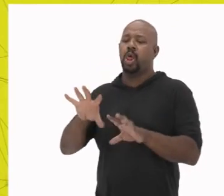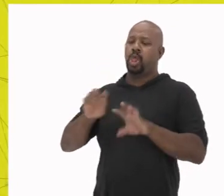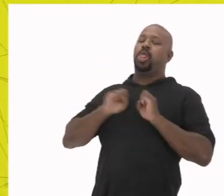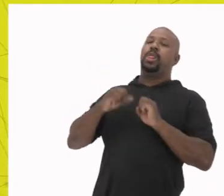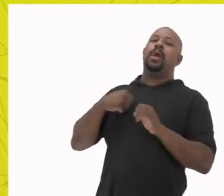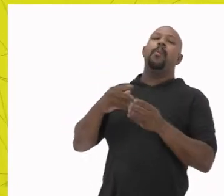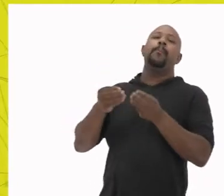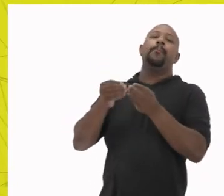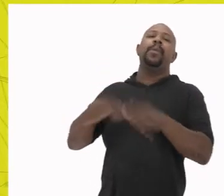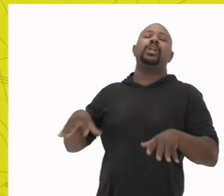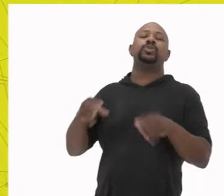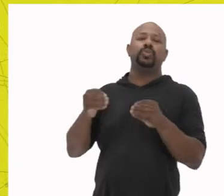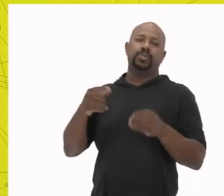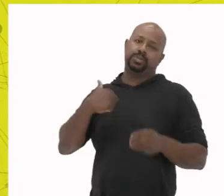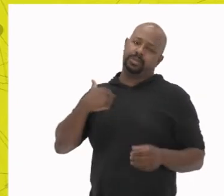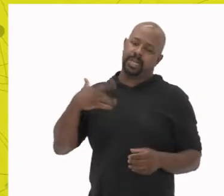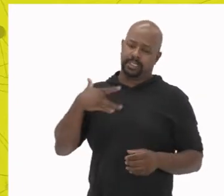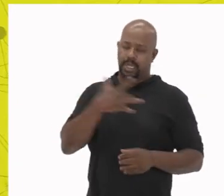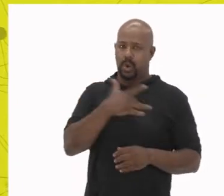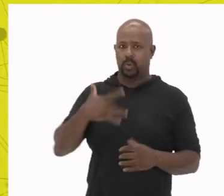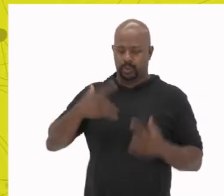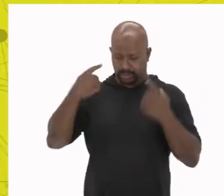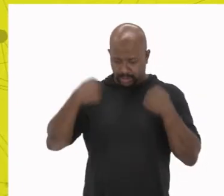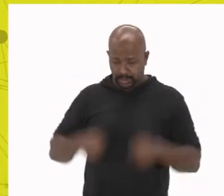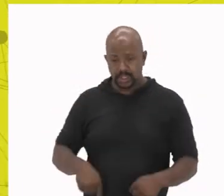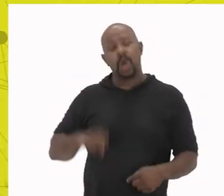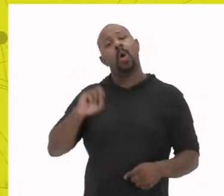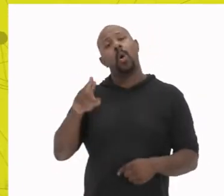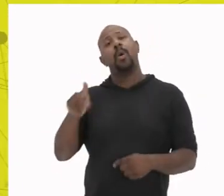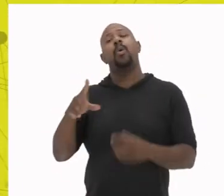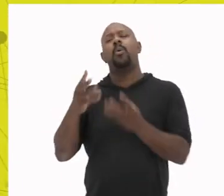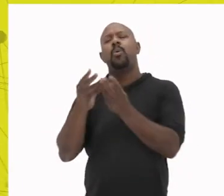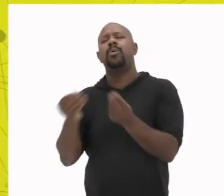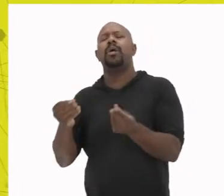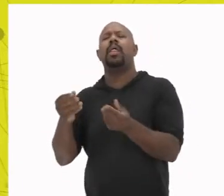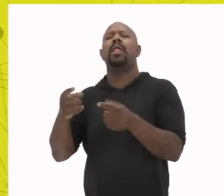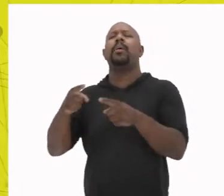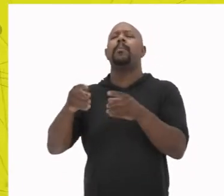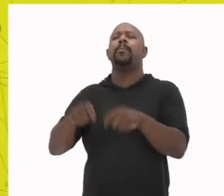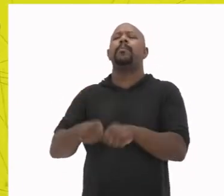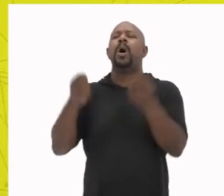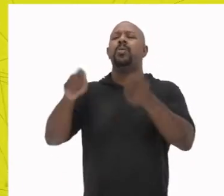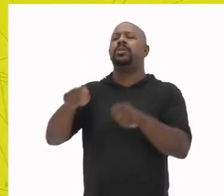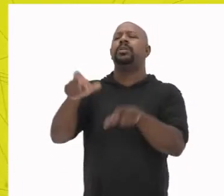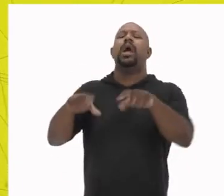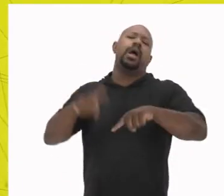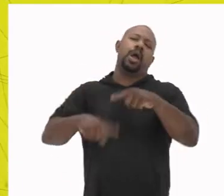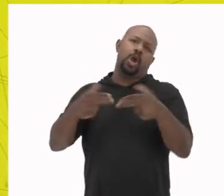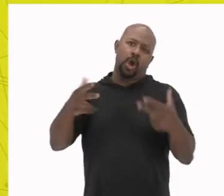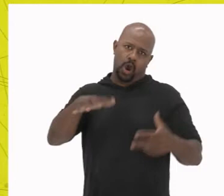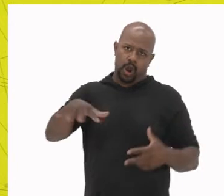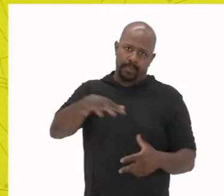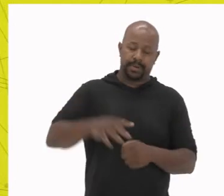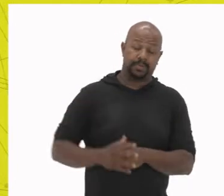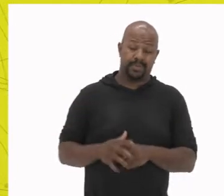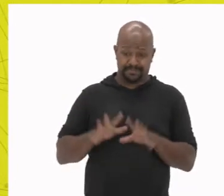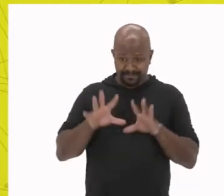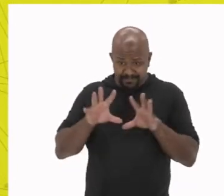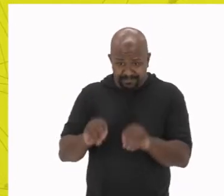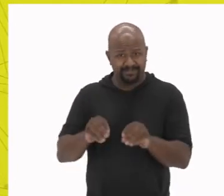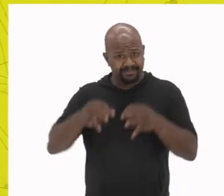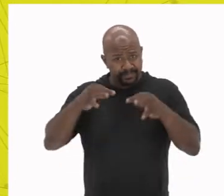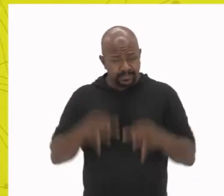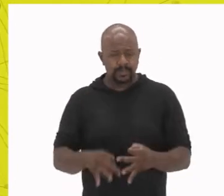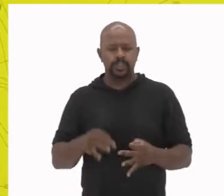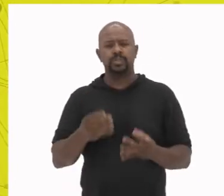que possam causar algum prejuízo na saúde do profissional ou causar algum dano mecânico na obra de arte.